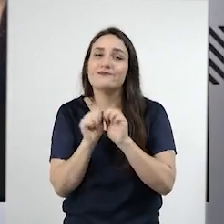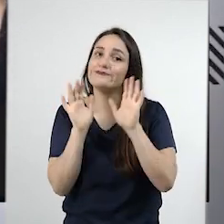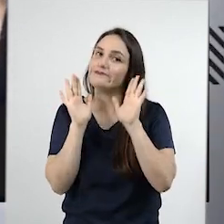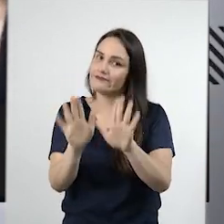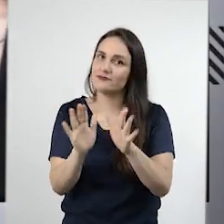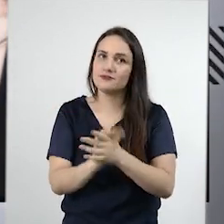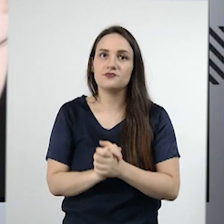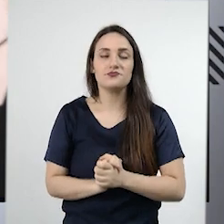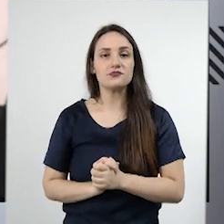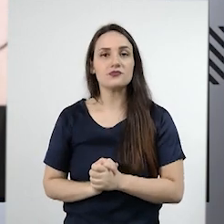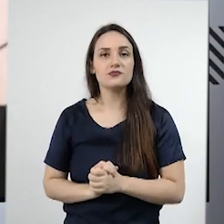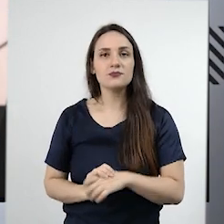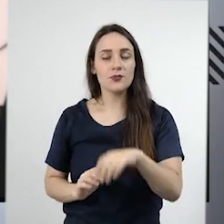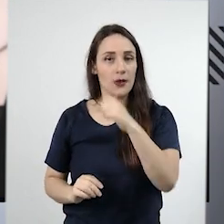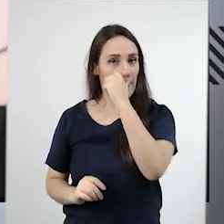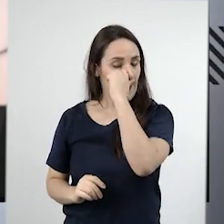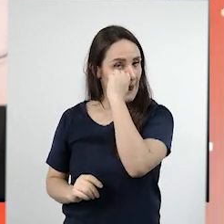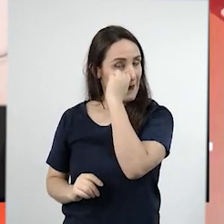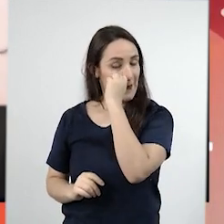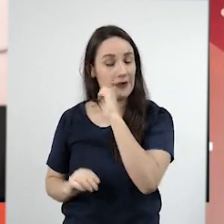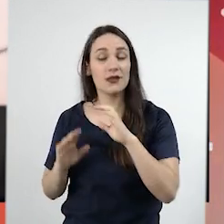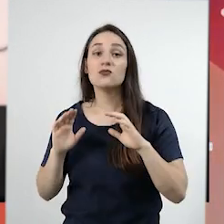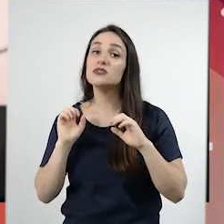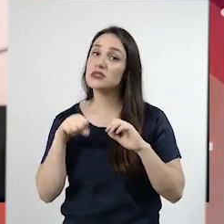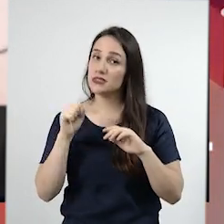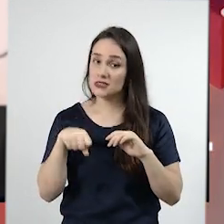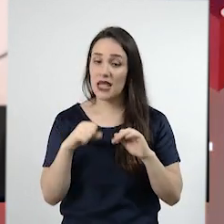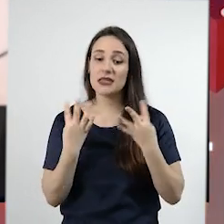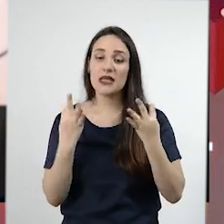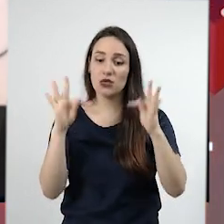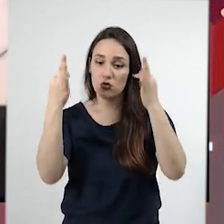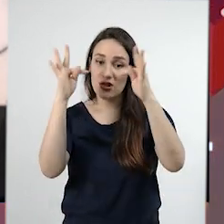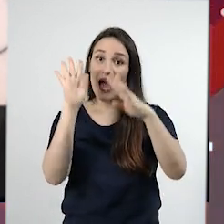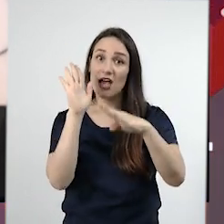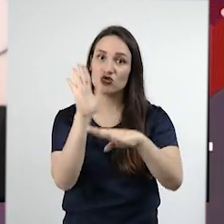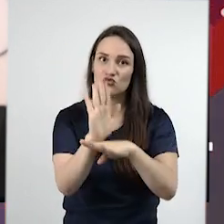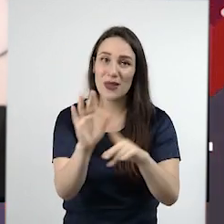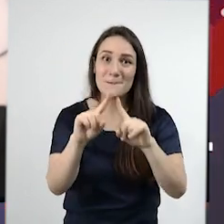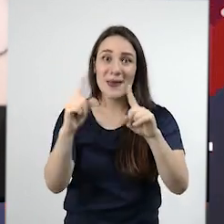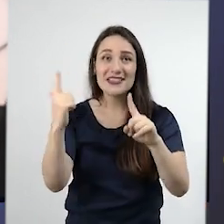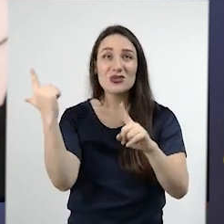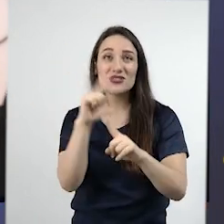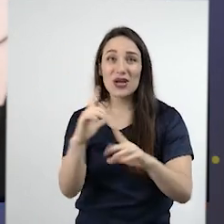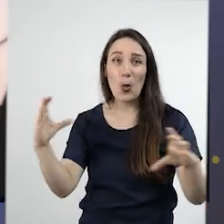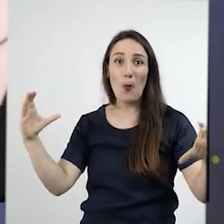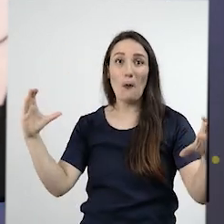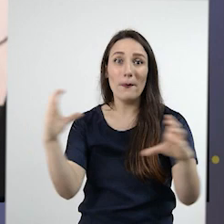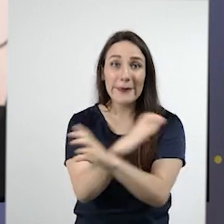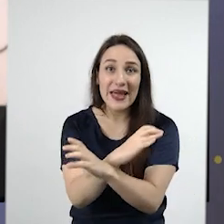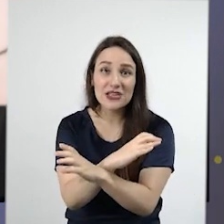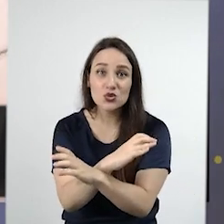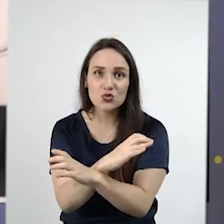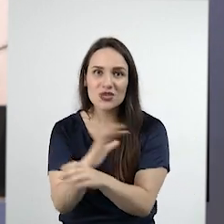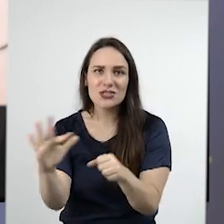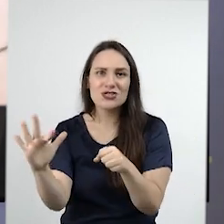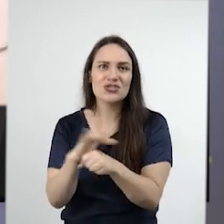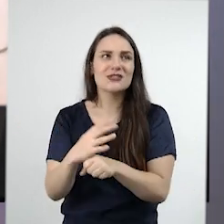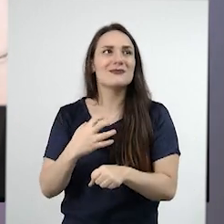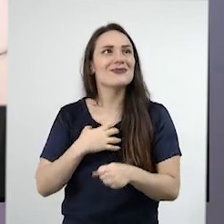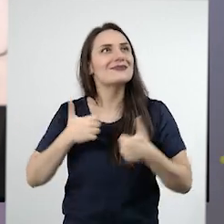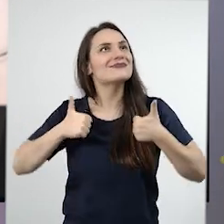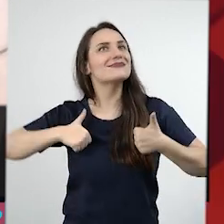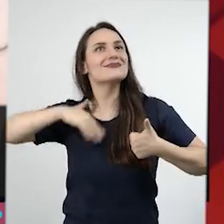Então, assim, eu visualizo que ela auxilia, mas ela não supre. Até por demandas do qual eu entro